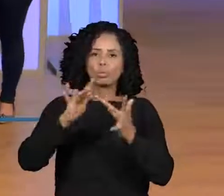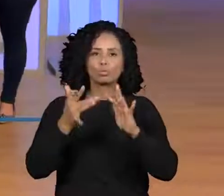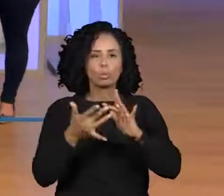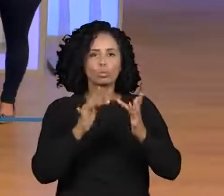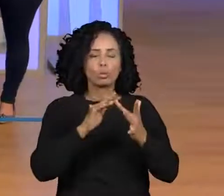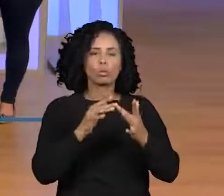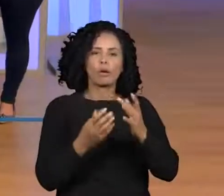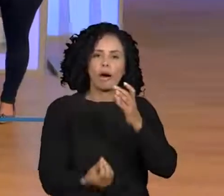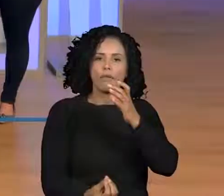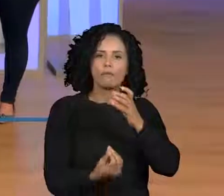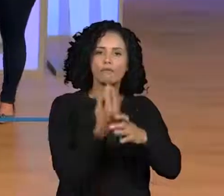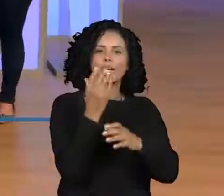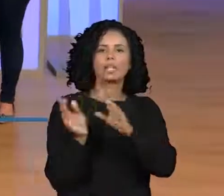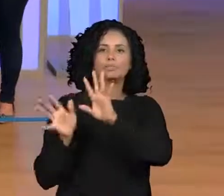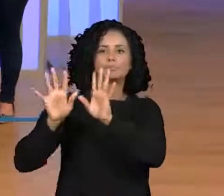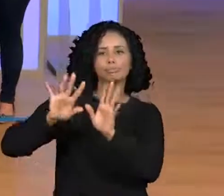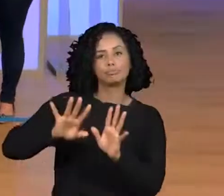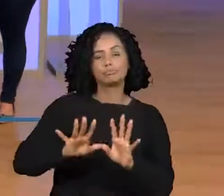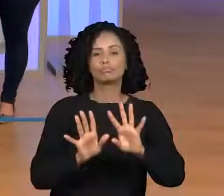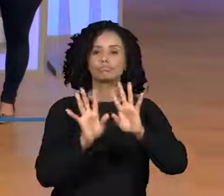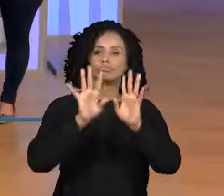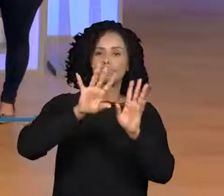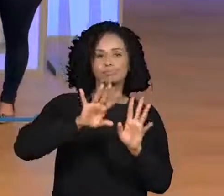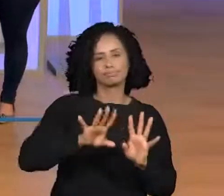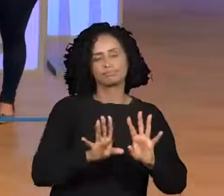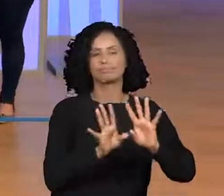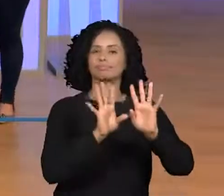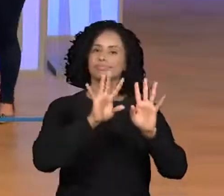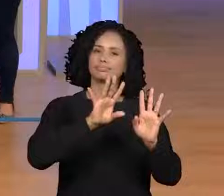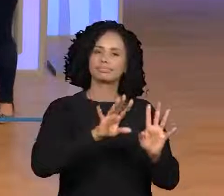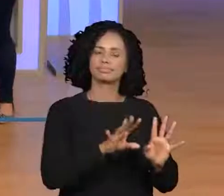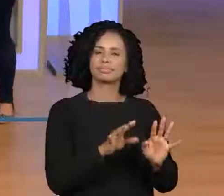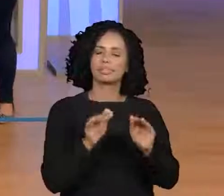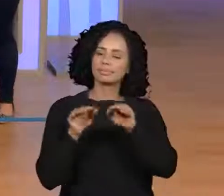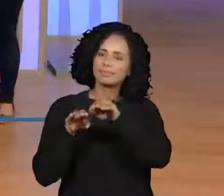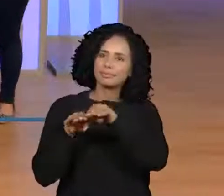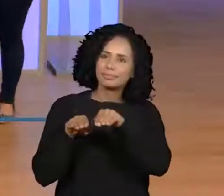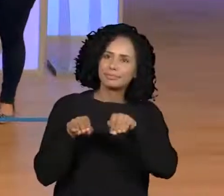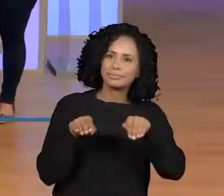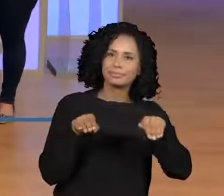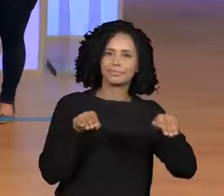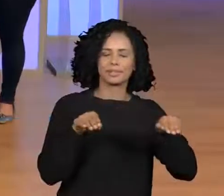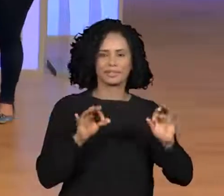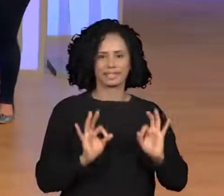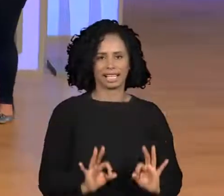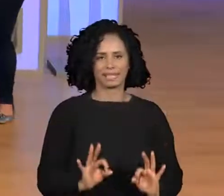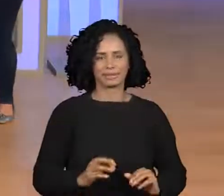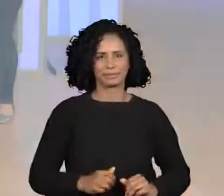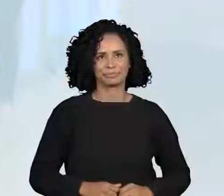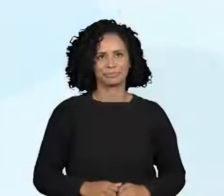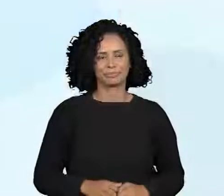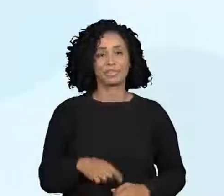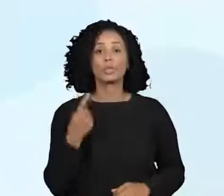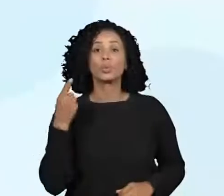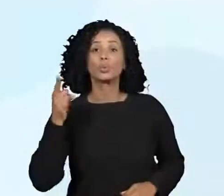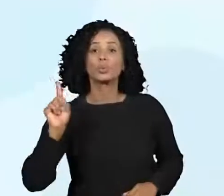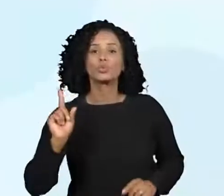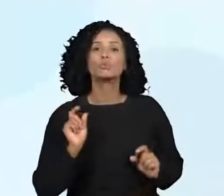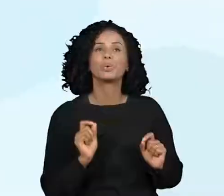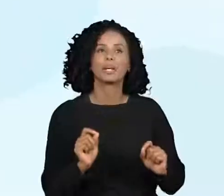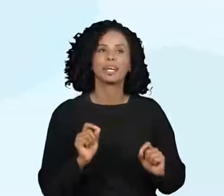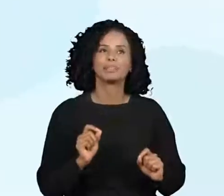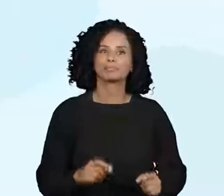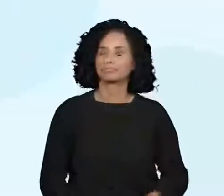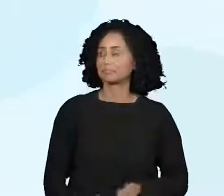a melodia. Bem explicado, bem grosseiramente. Temos o nosso último elemento, que é